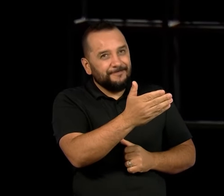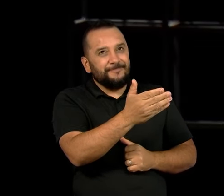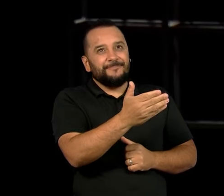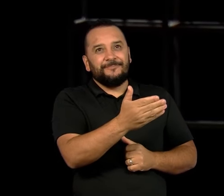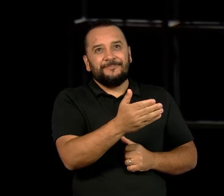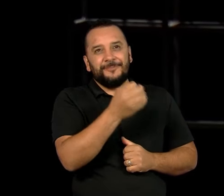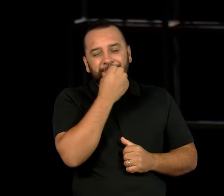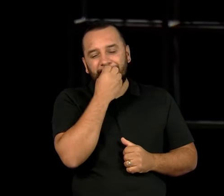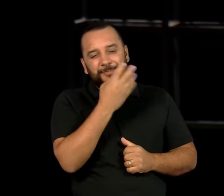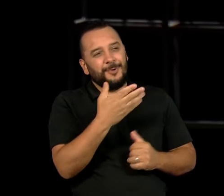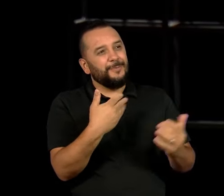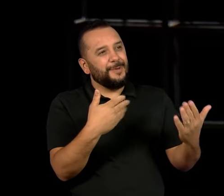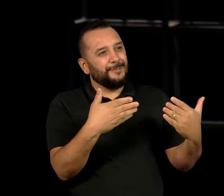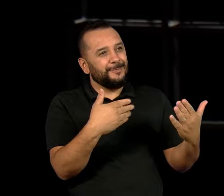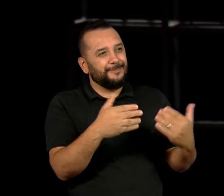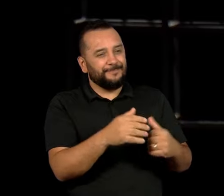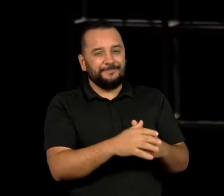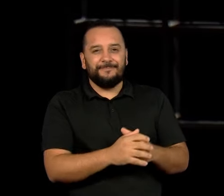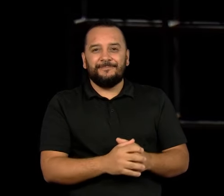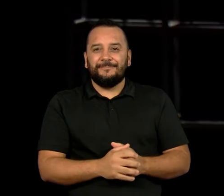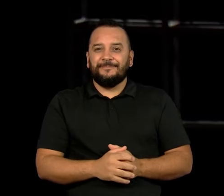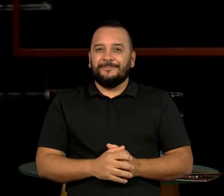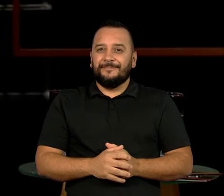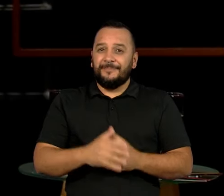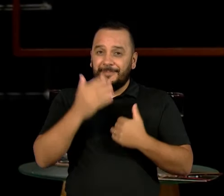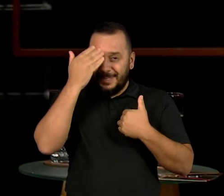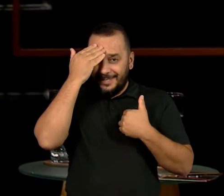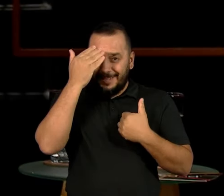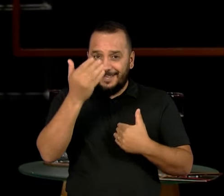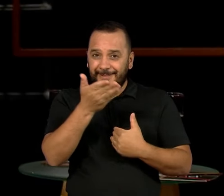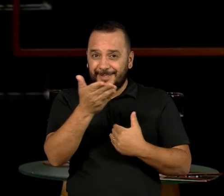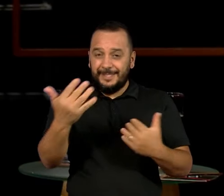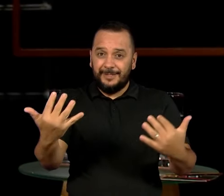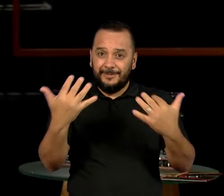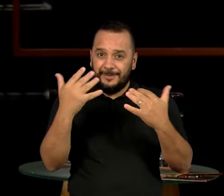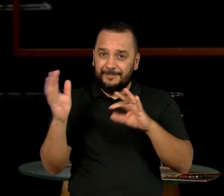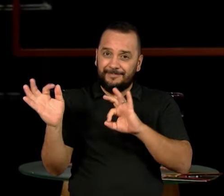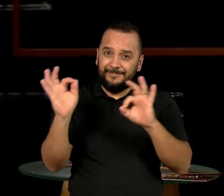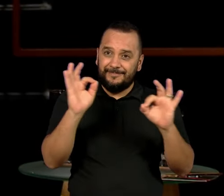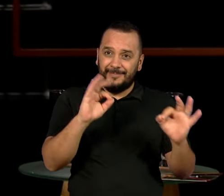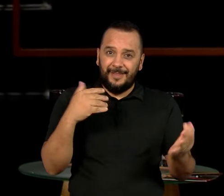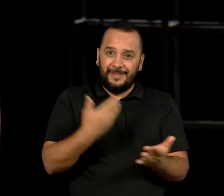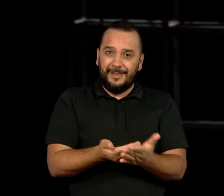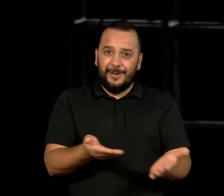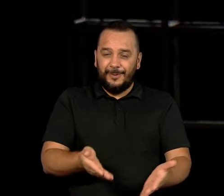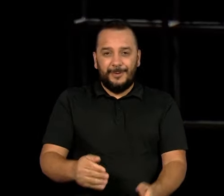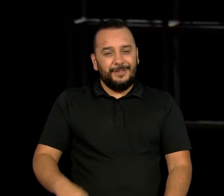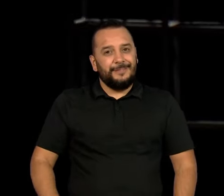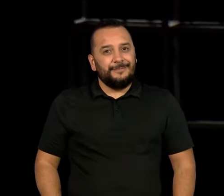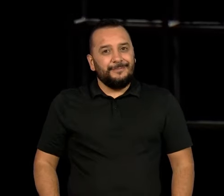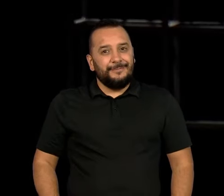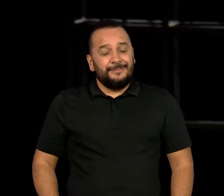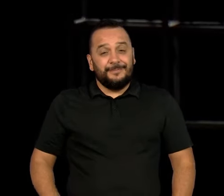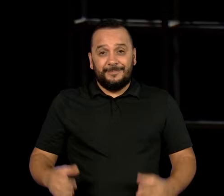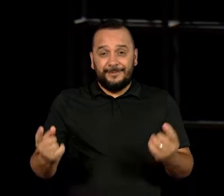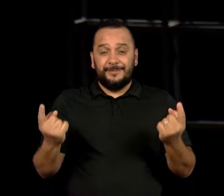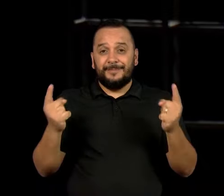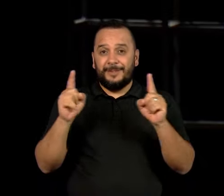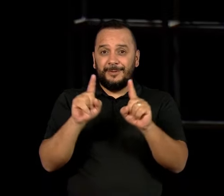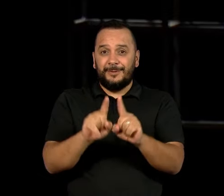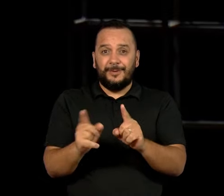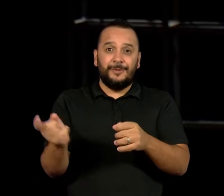uma delícia esse bate-papo. Muito obrigado a todos também que nos acompanharam até agora. A gente se vê no próximo